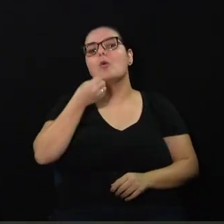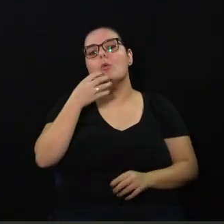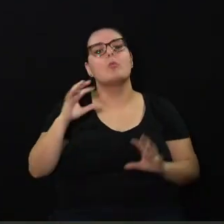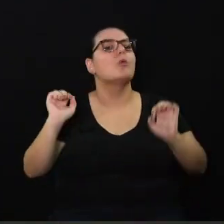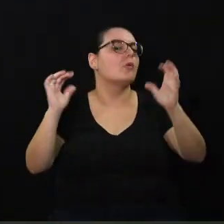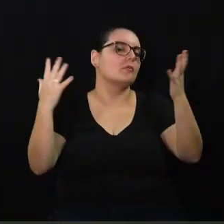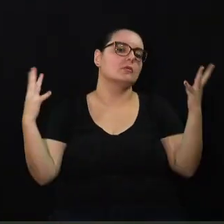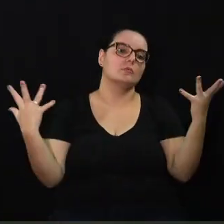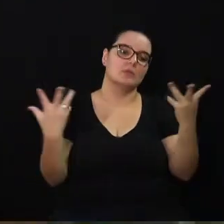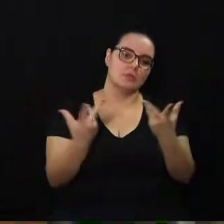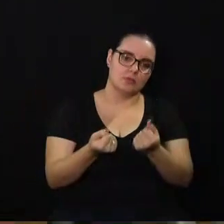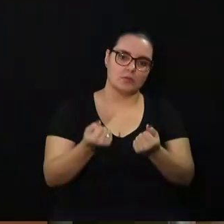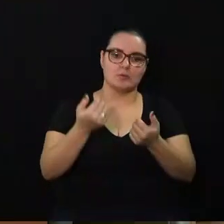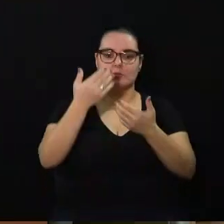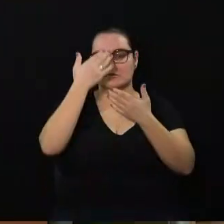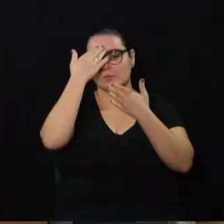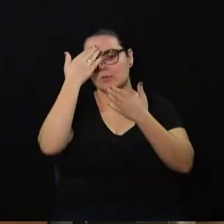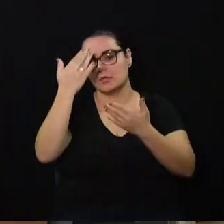todos